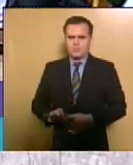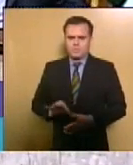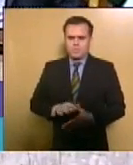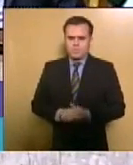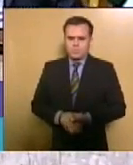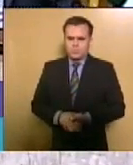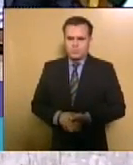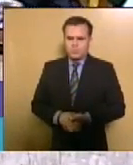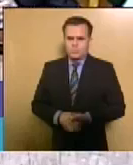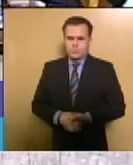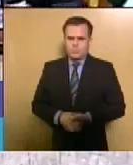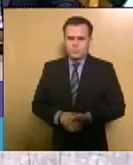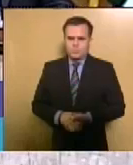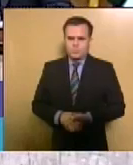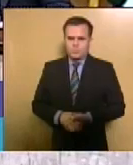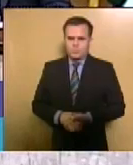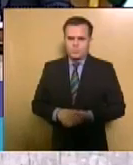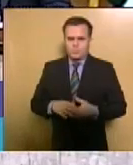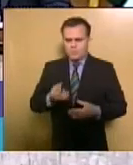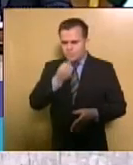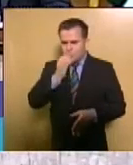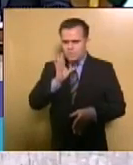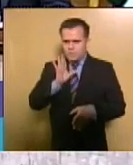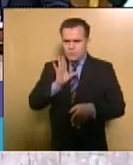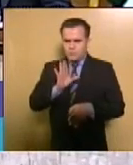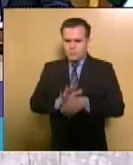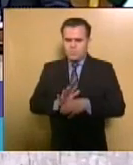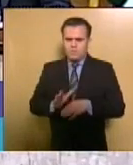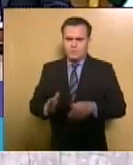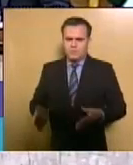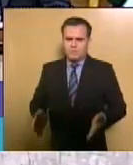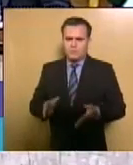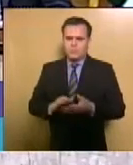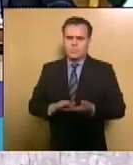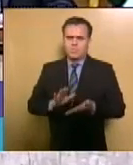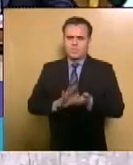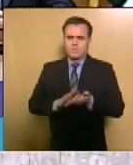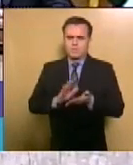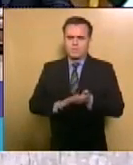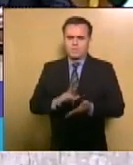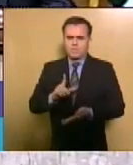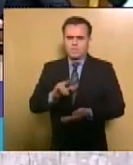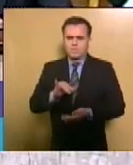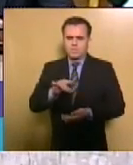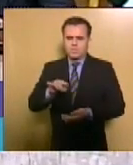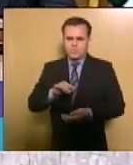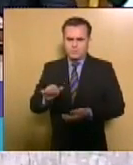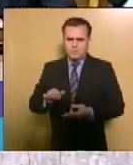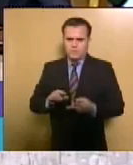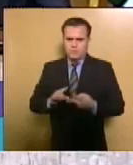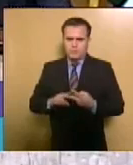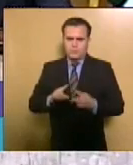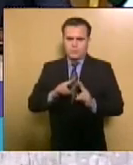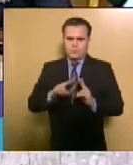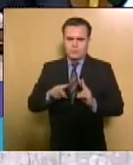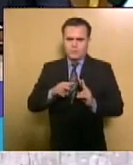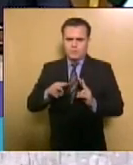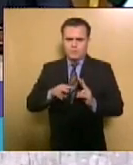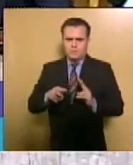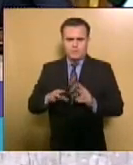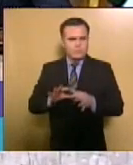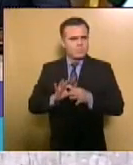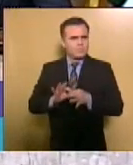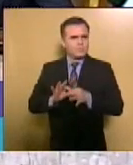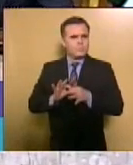Alan eh Boa tarde queria parabenizar a mesa e aos irmãos de fé que se encontram aqui também